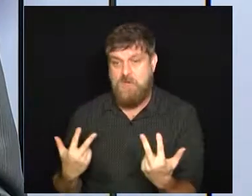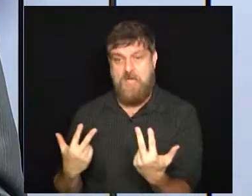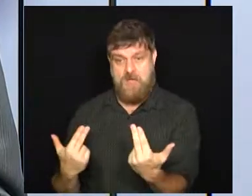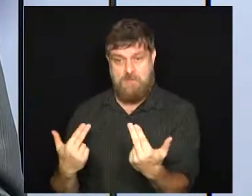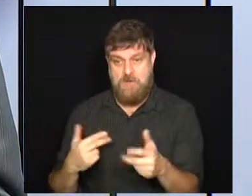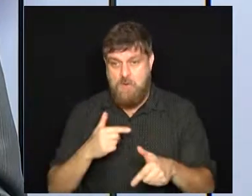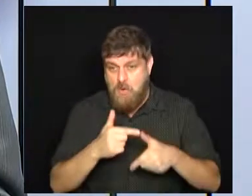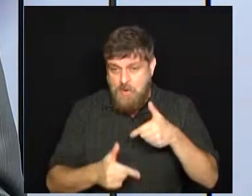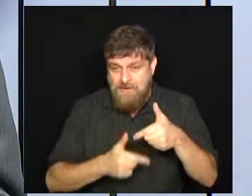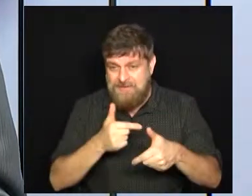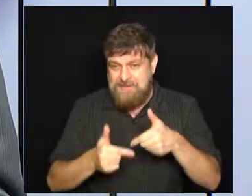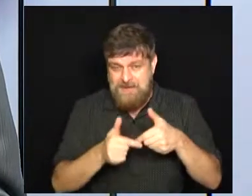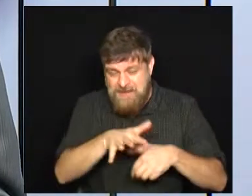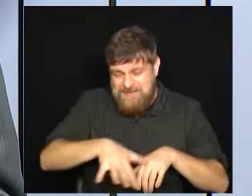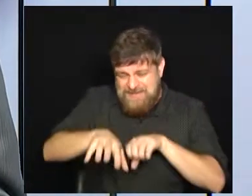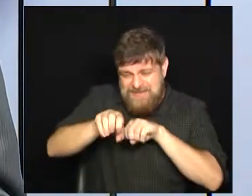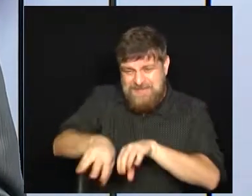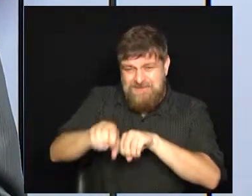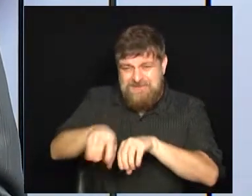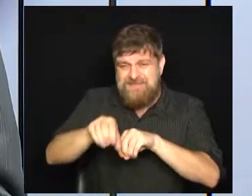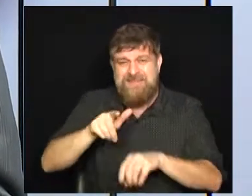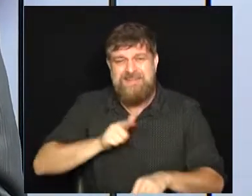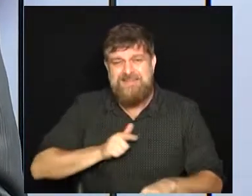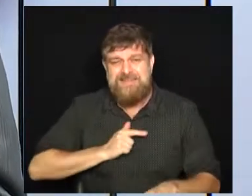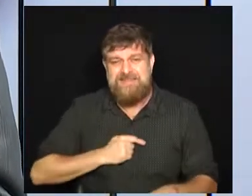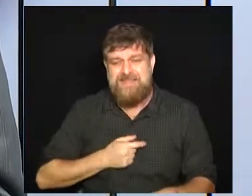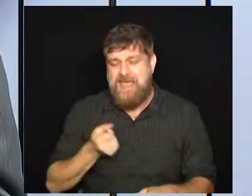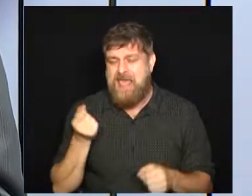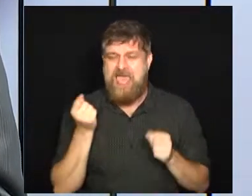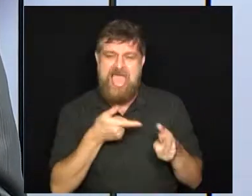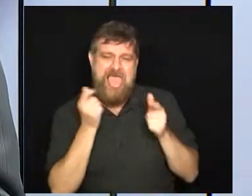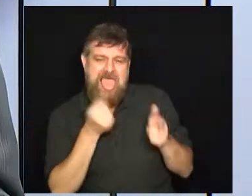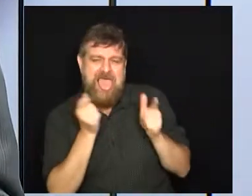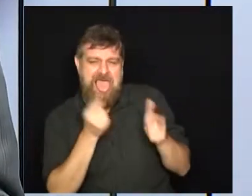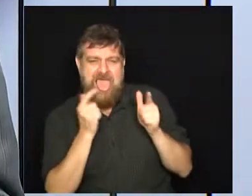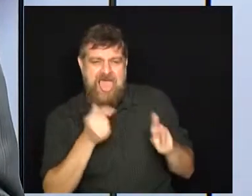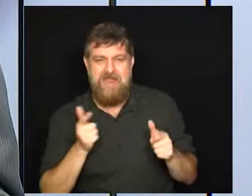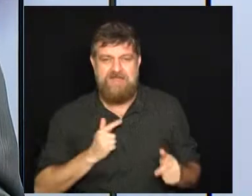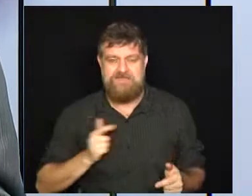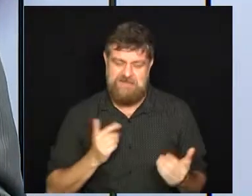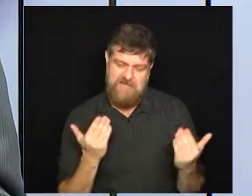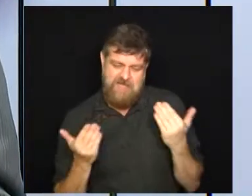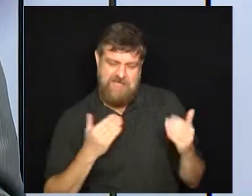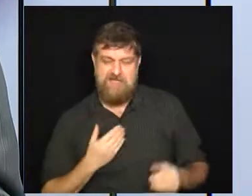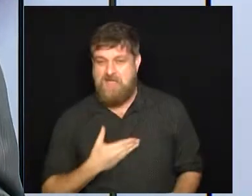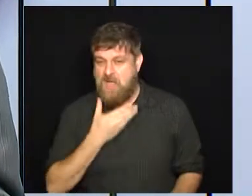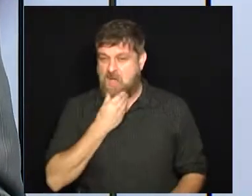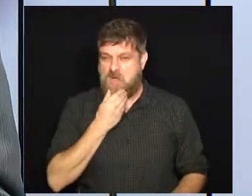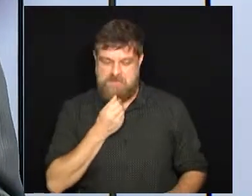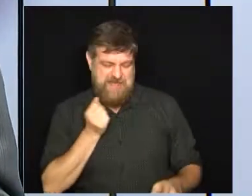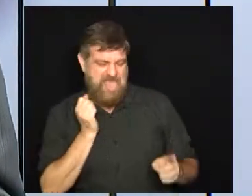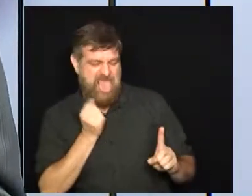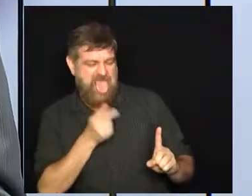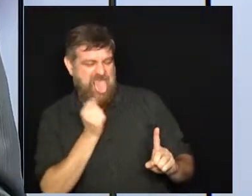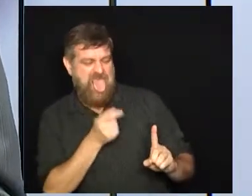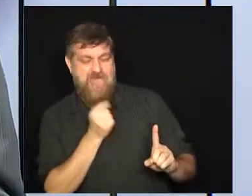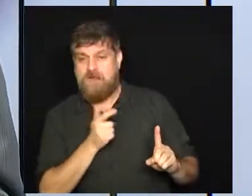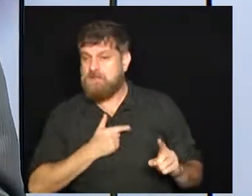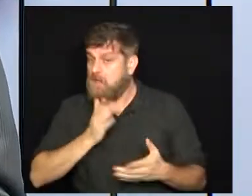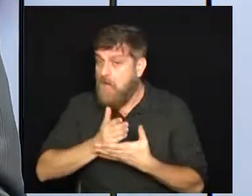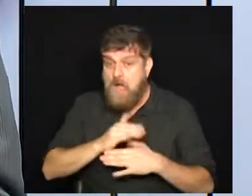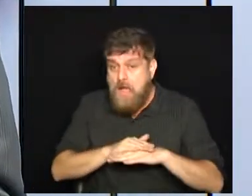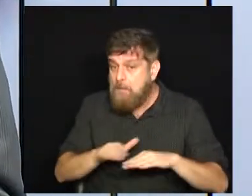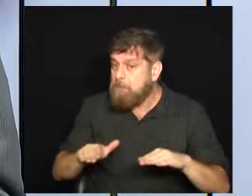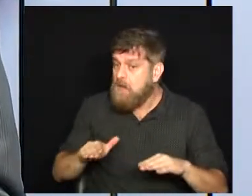trabalhos educativos, nós temos que acabar, combater as piadinhas, as piadinhas machistas, acabar com aquele discurso de